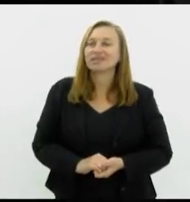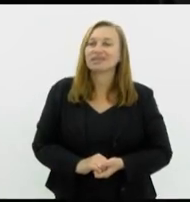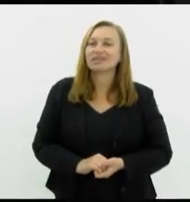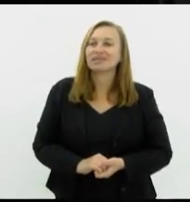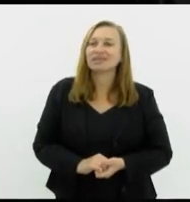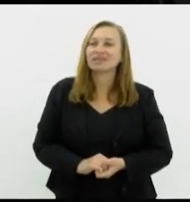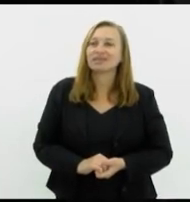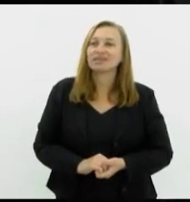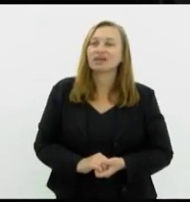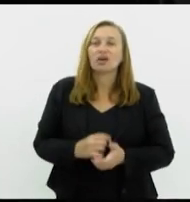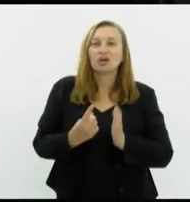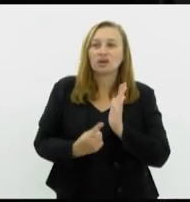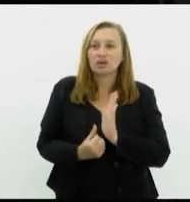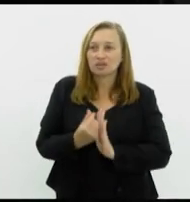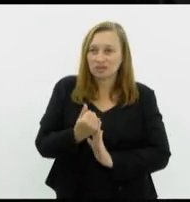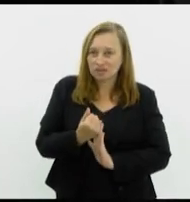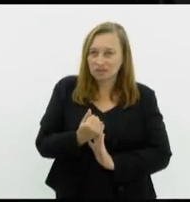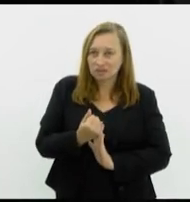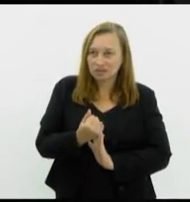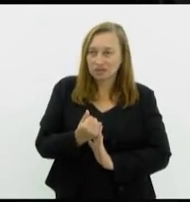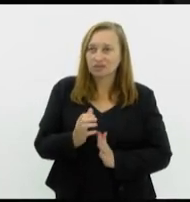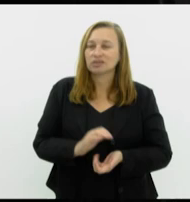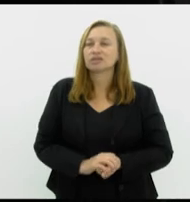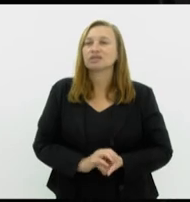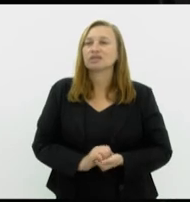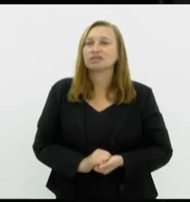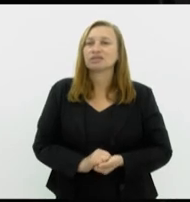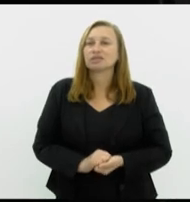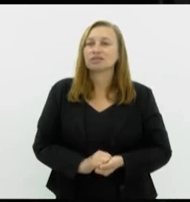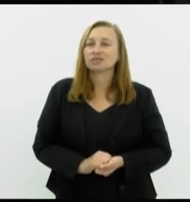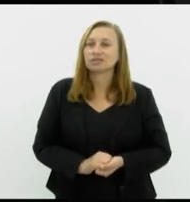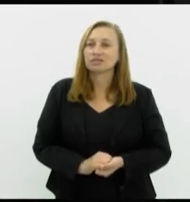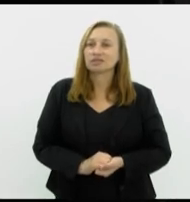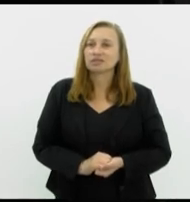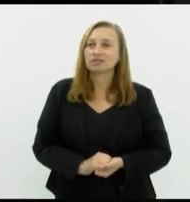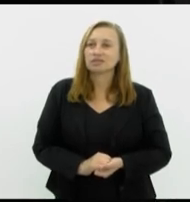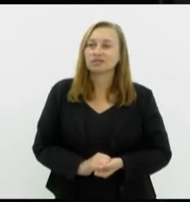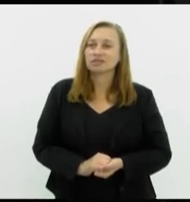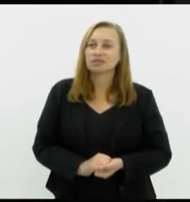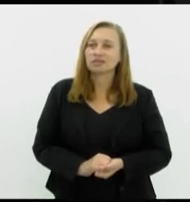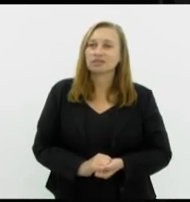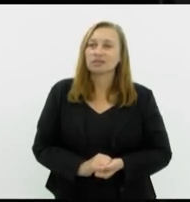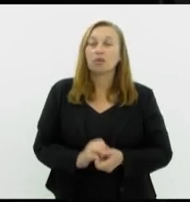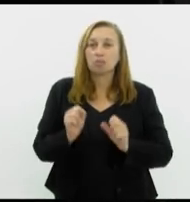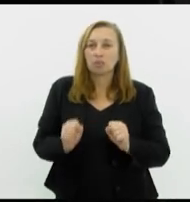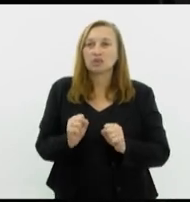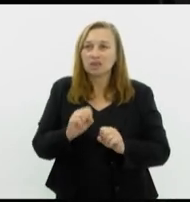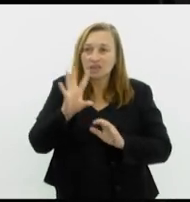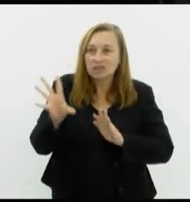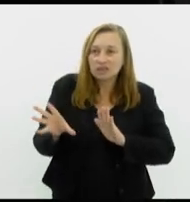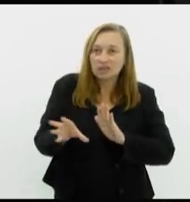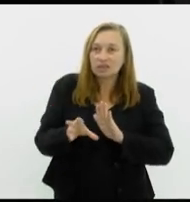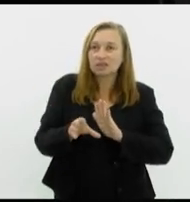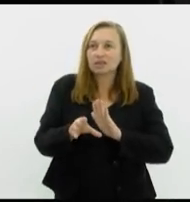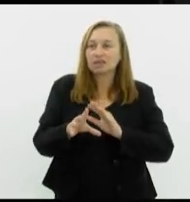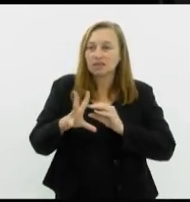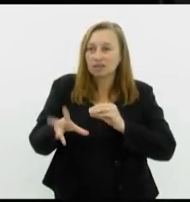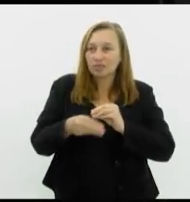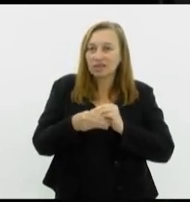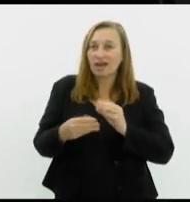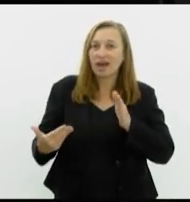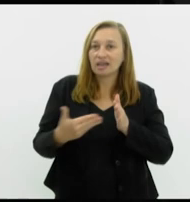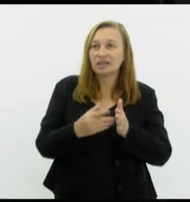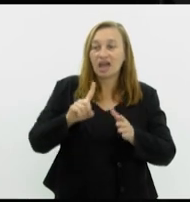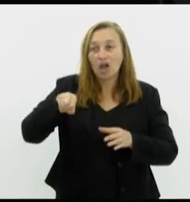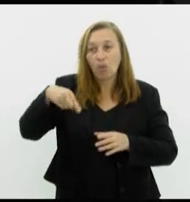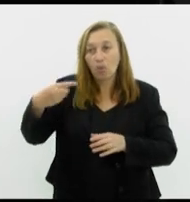Diretrizes Orçamentárias, cuja discussão já foi aberta e poderá ser emendada até a próxima